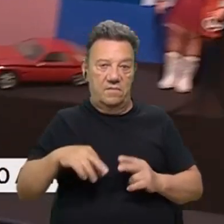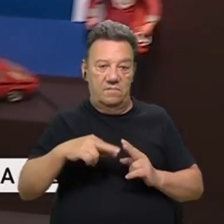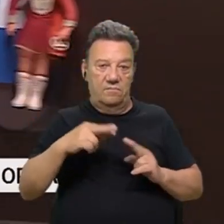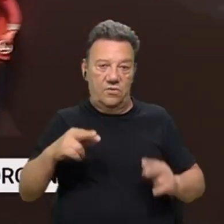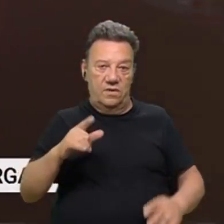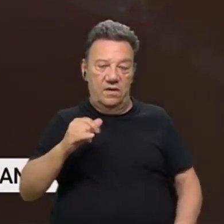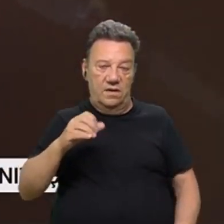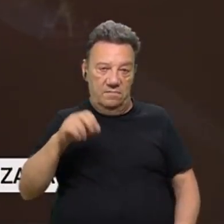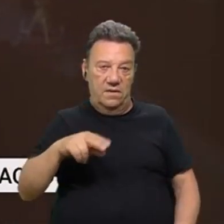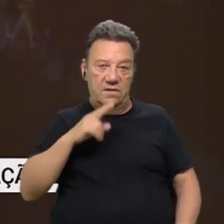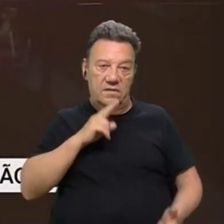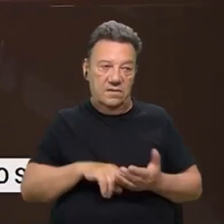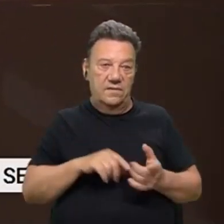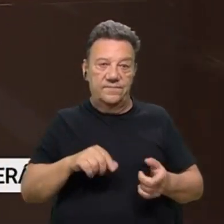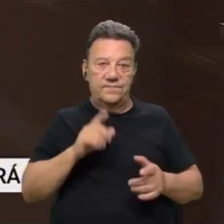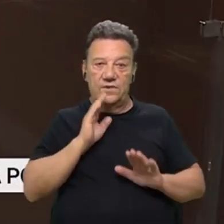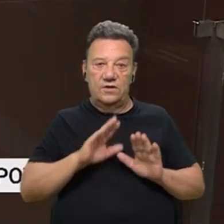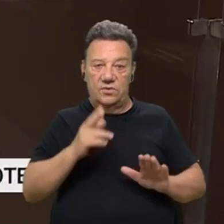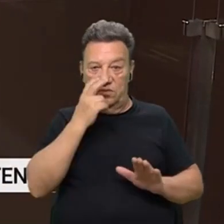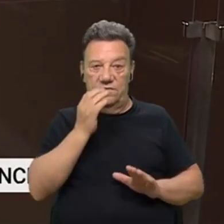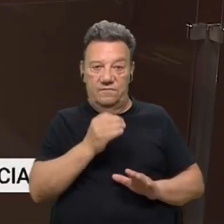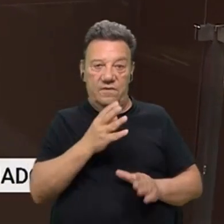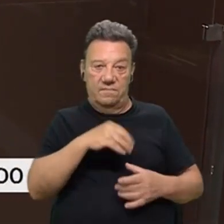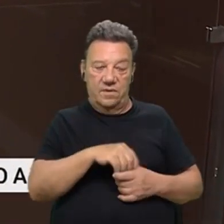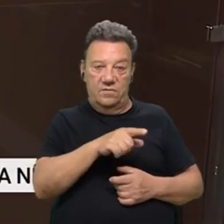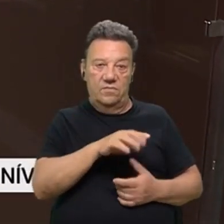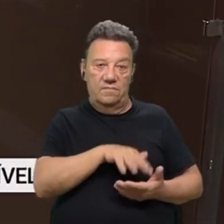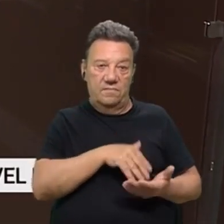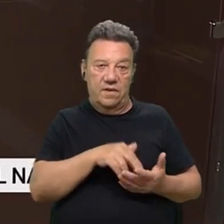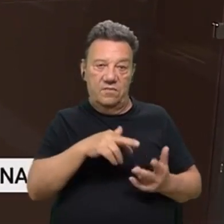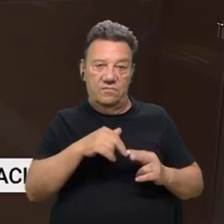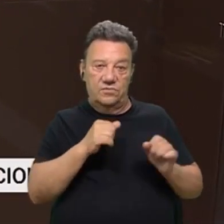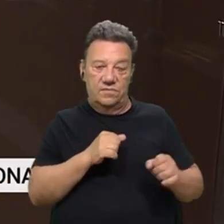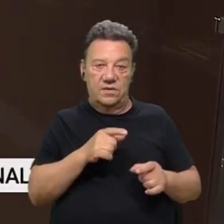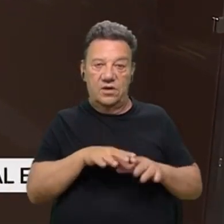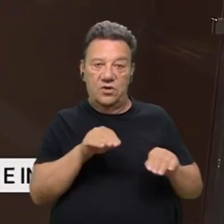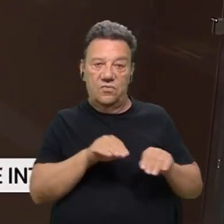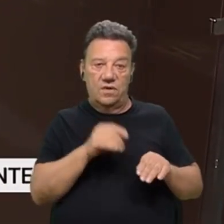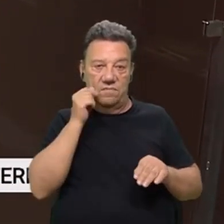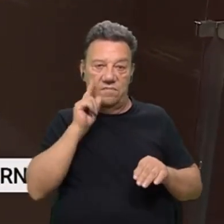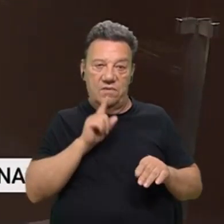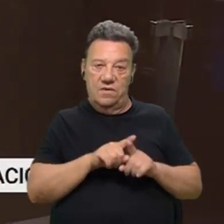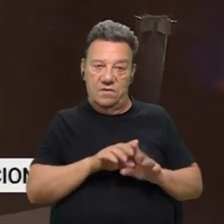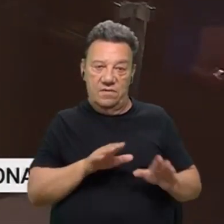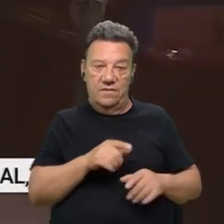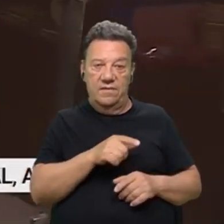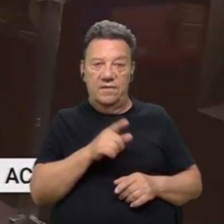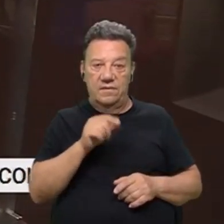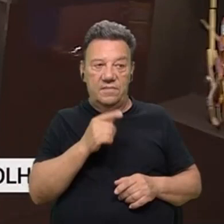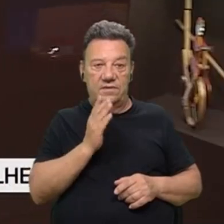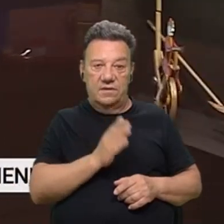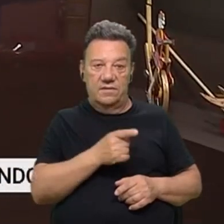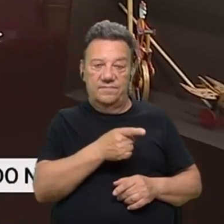ponto esta exposição também Ah curiosamente faz parte do plano Municipal da igualdade de gênero Que também